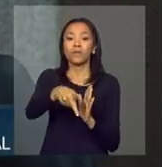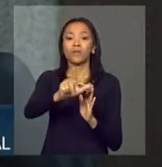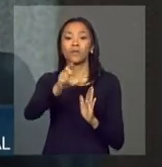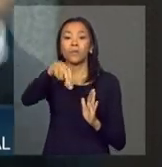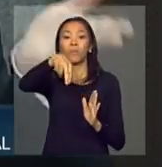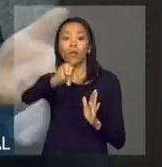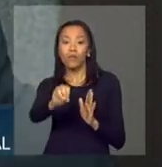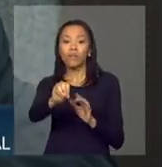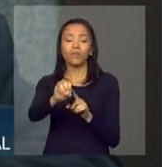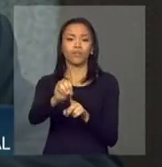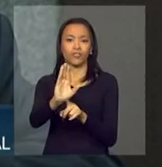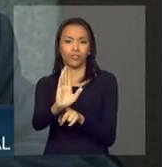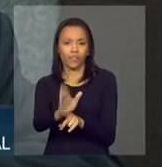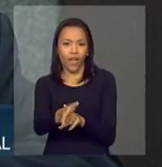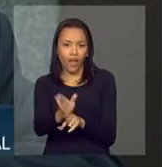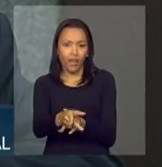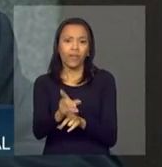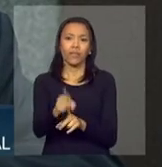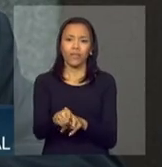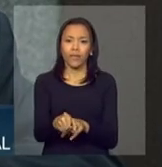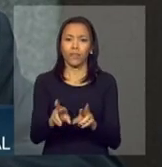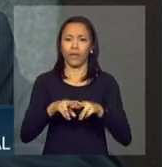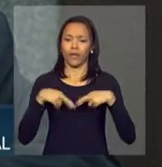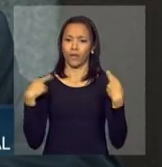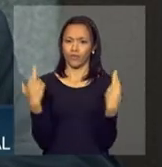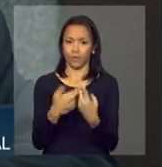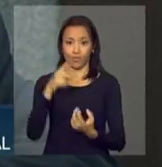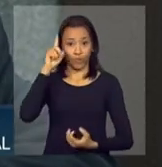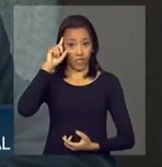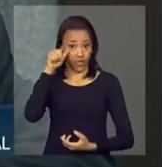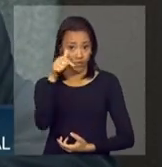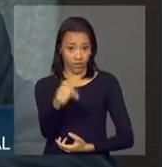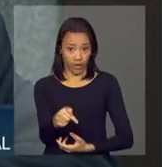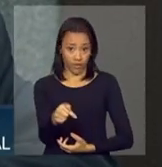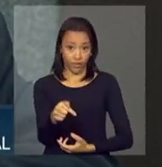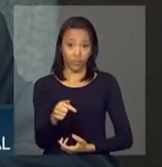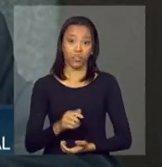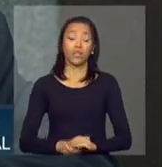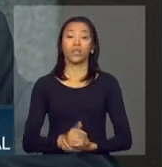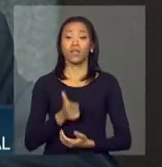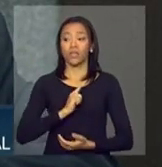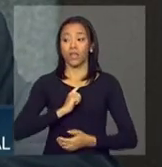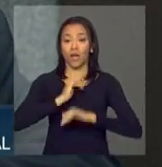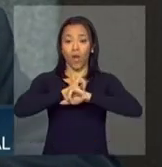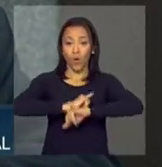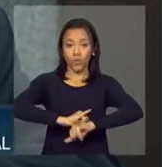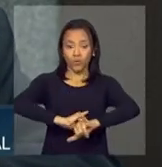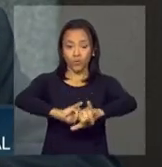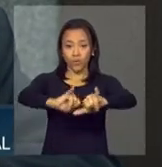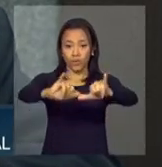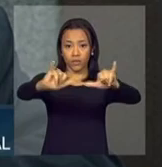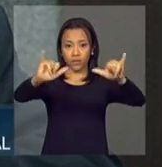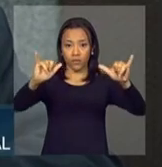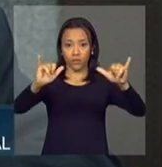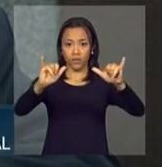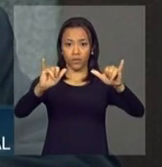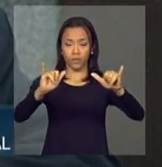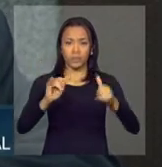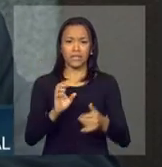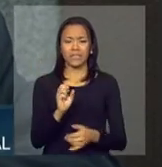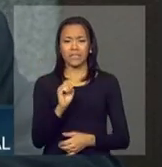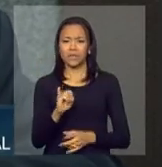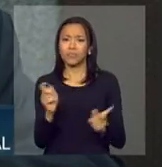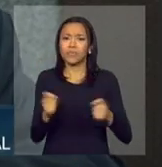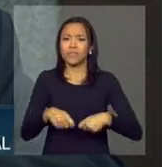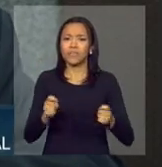também resolvida nesta reunião do dia 7 com os ministros, que haja um lançamento, se possível,